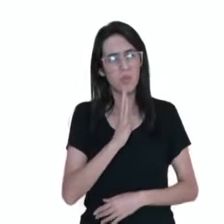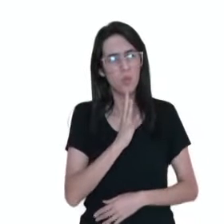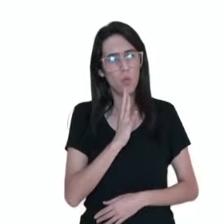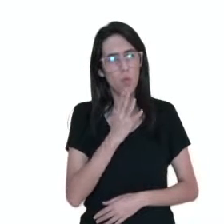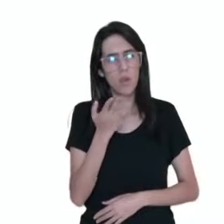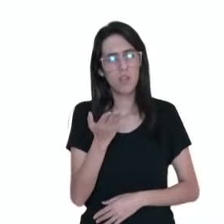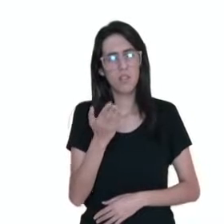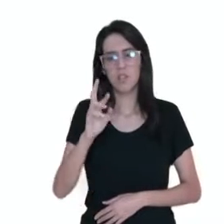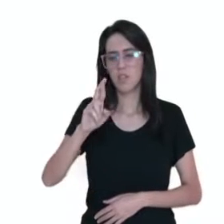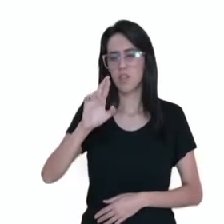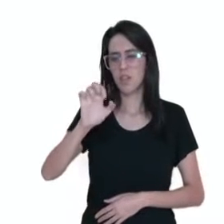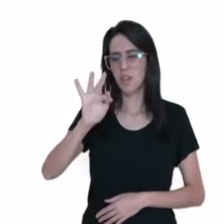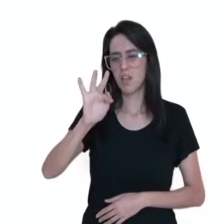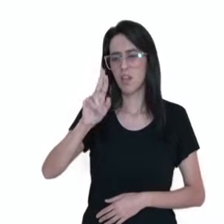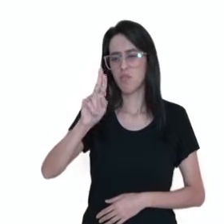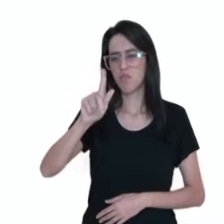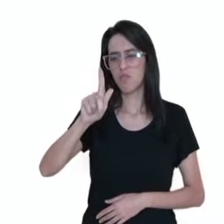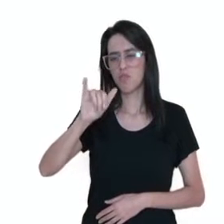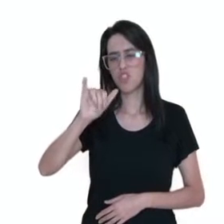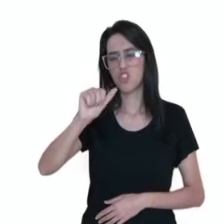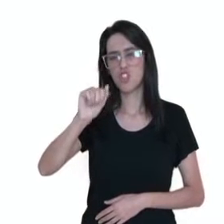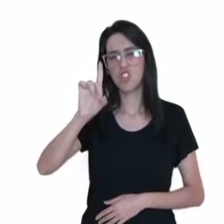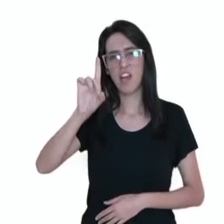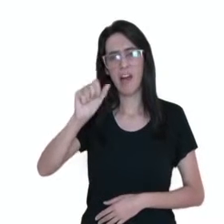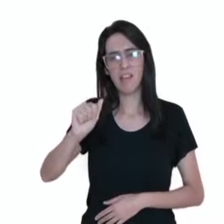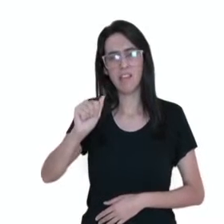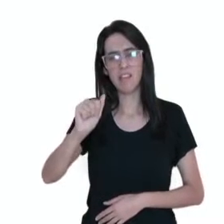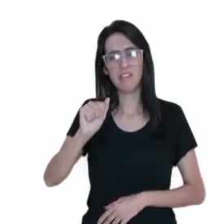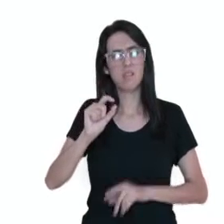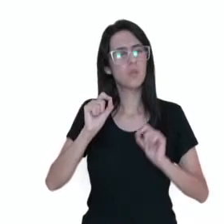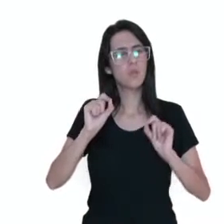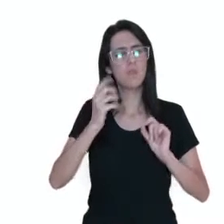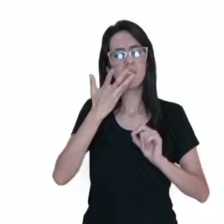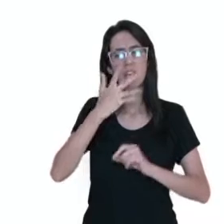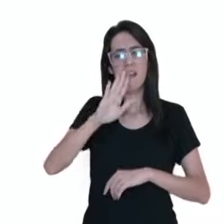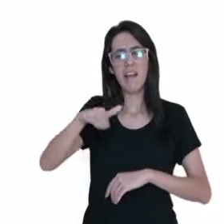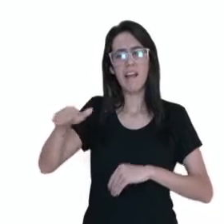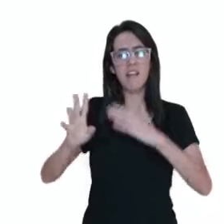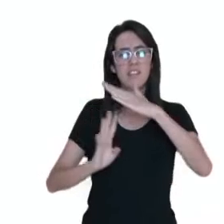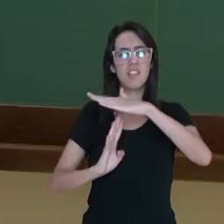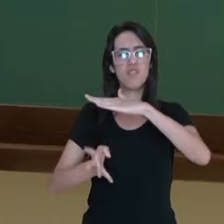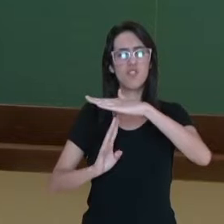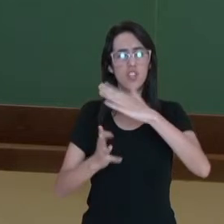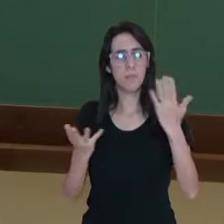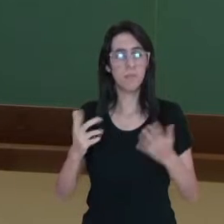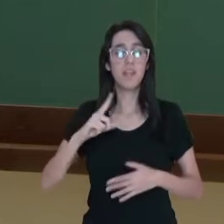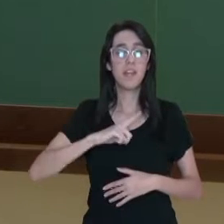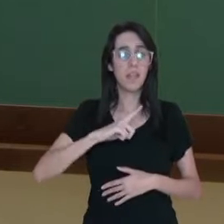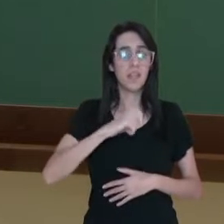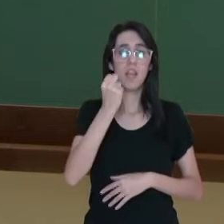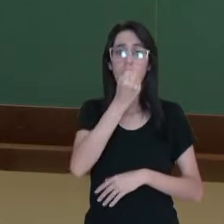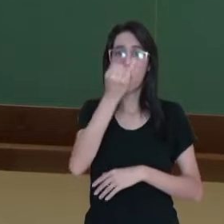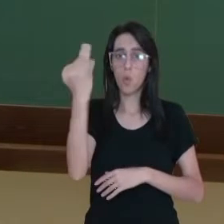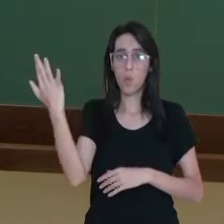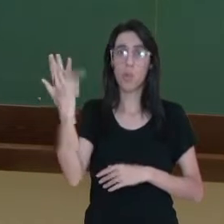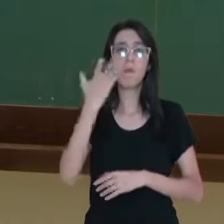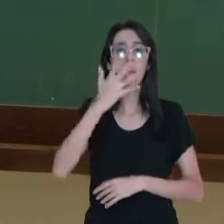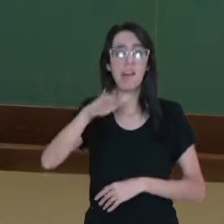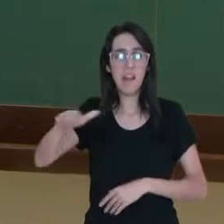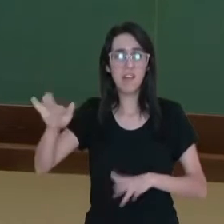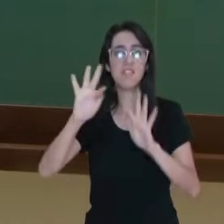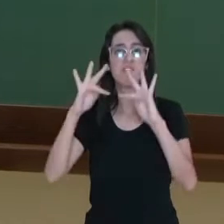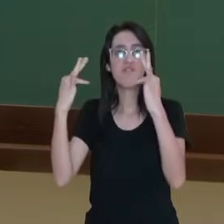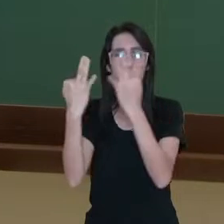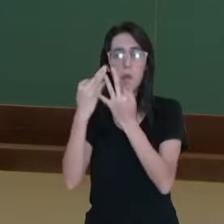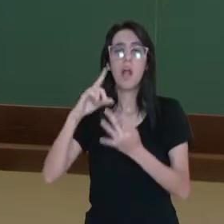refugiado traz, né? O que você sabe sobre elas? Então há crianças e famílias inteiras que saem de